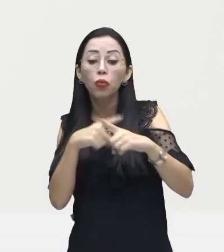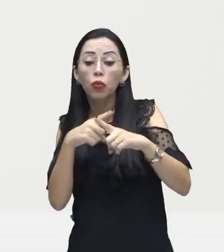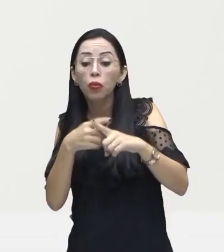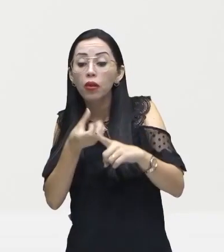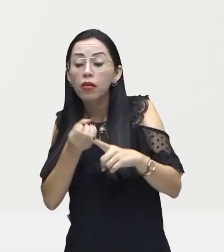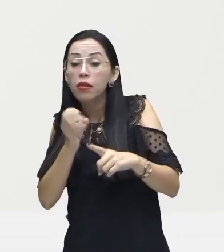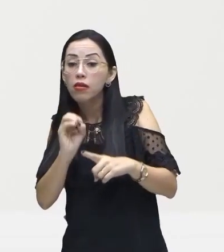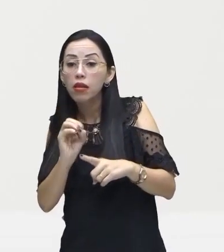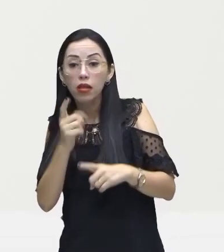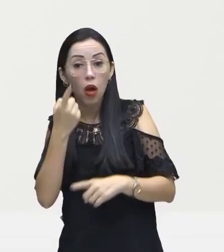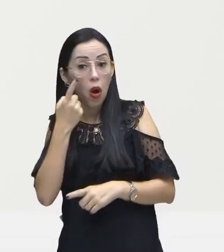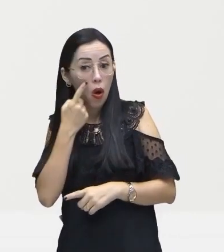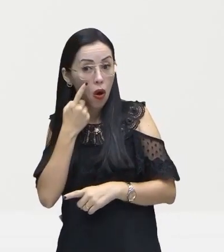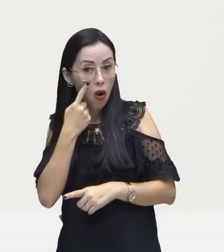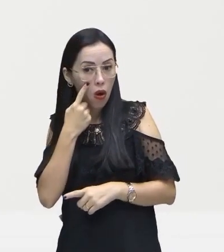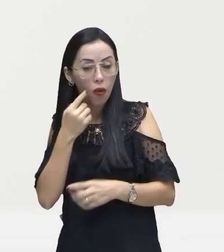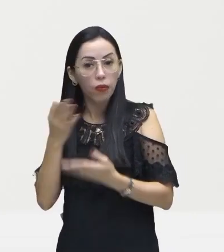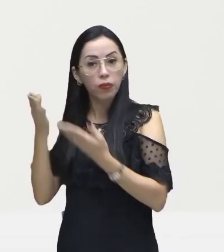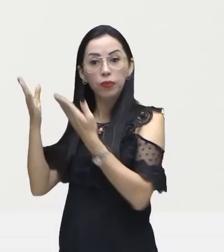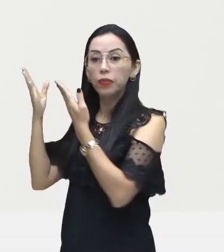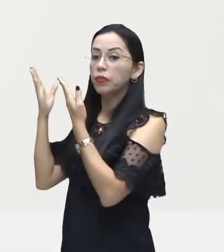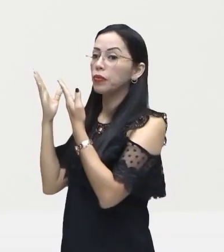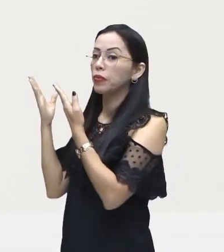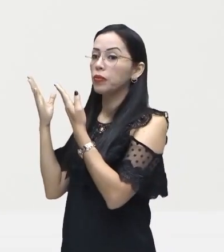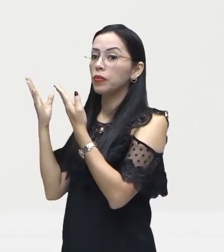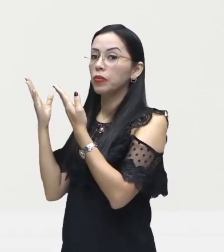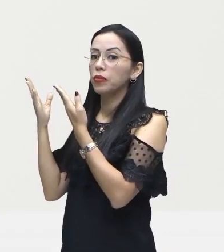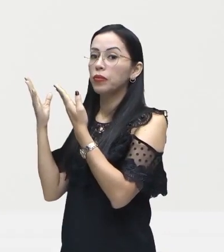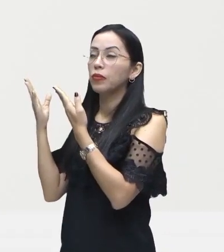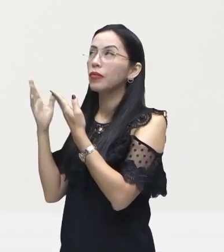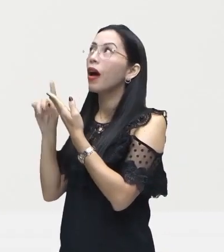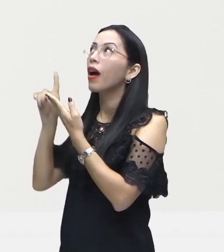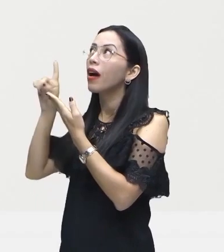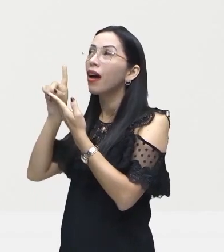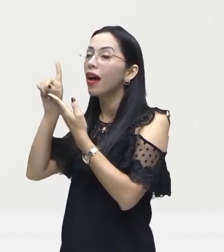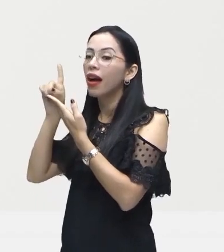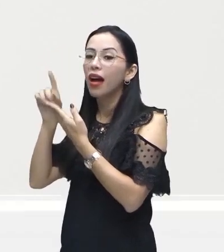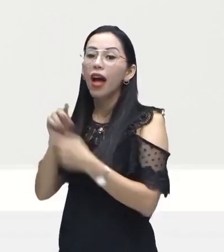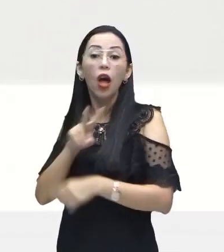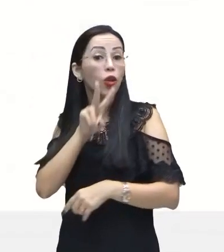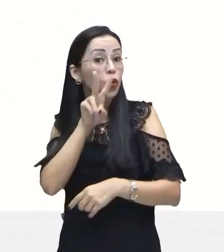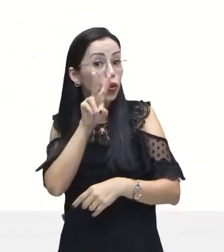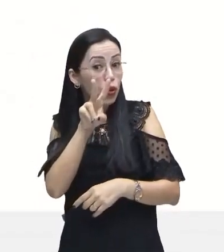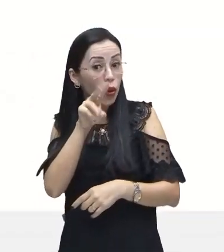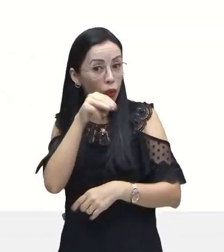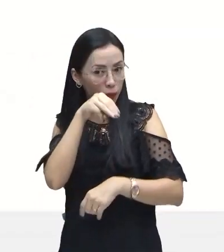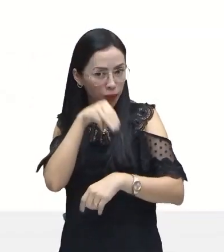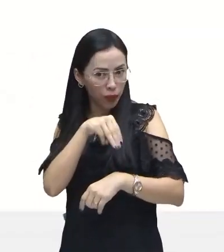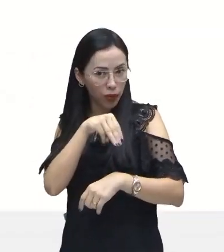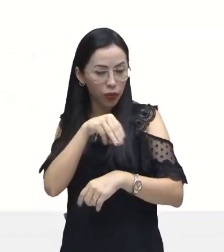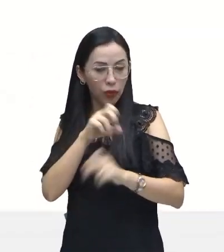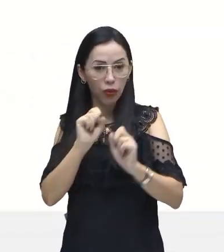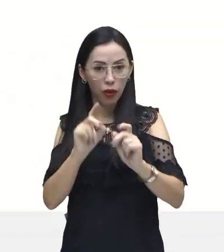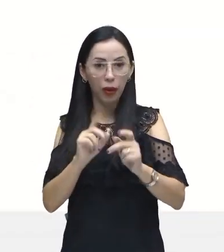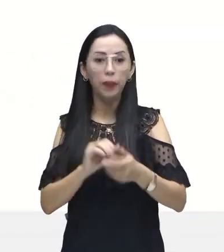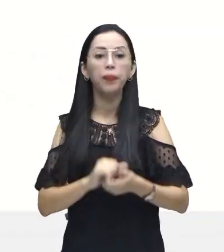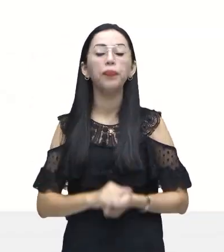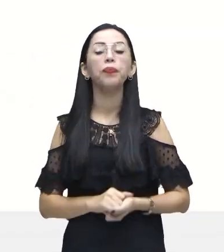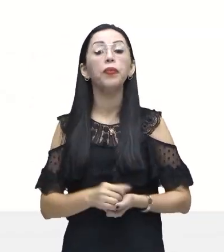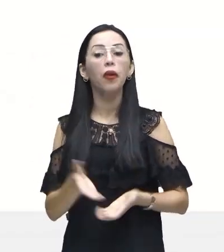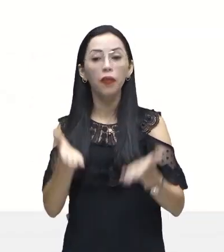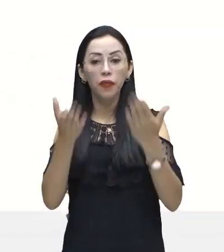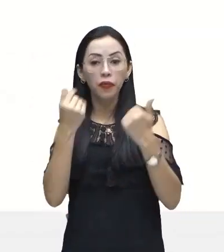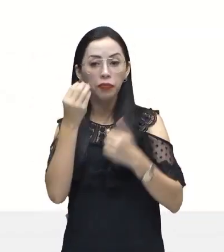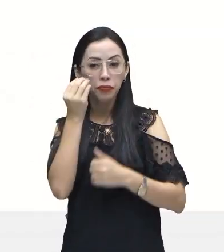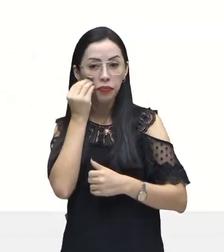problema. Então, nós temos quanto? 2 minutos. Então, vamos lá, trabalhar essa medida.